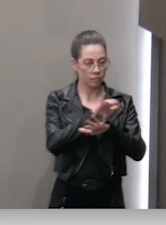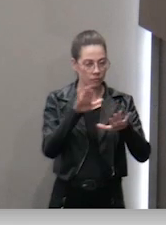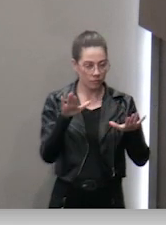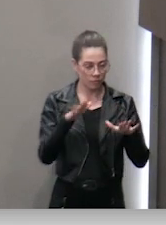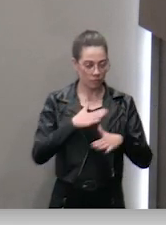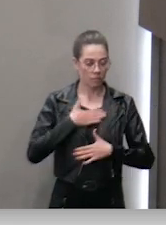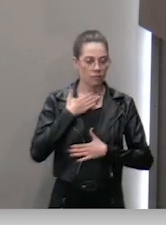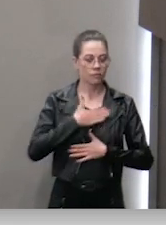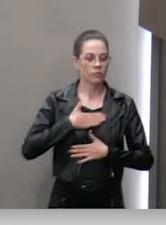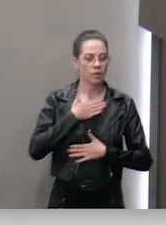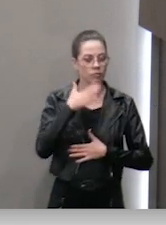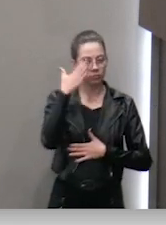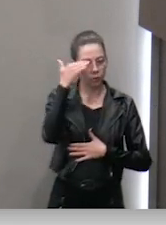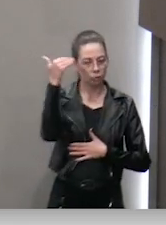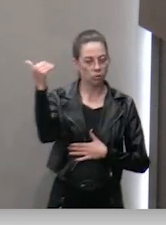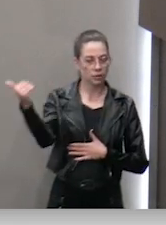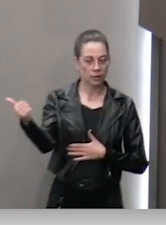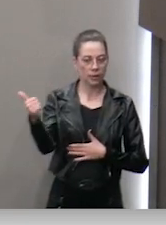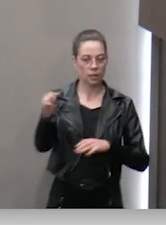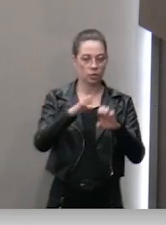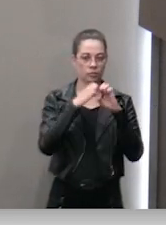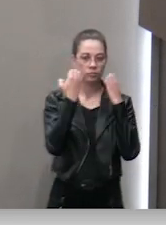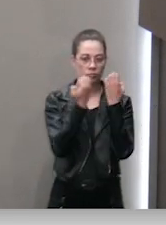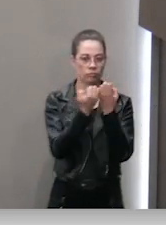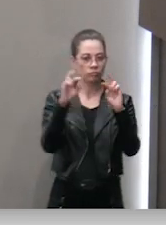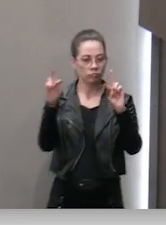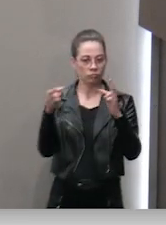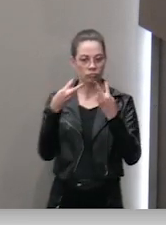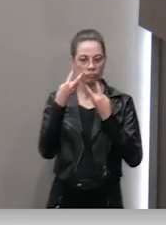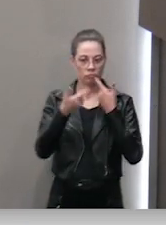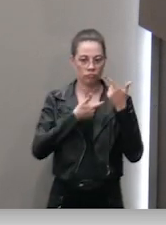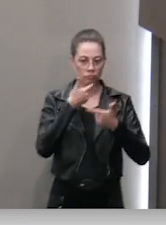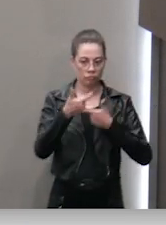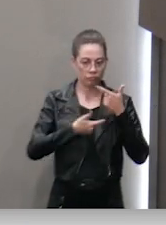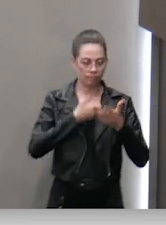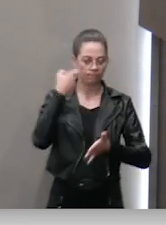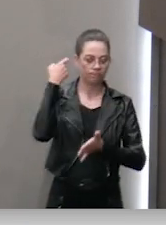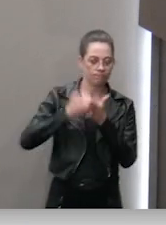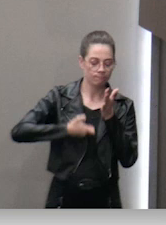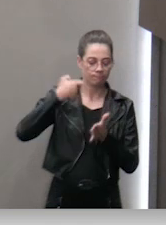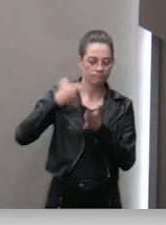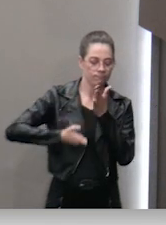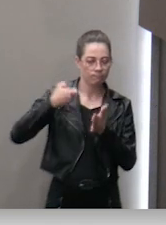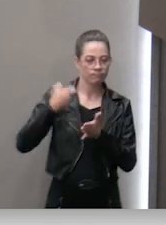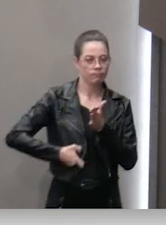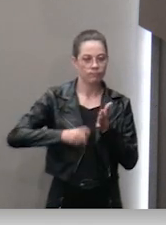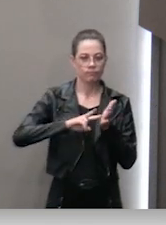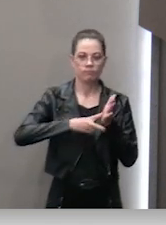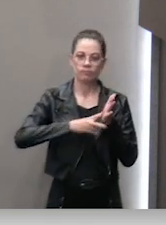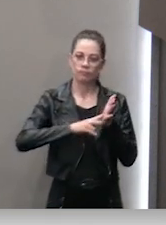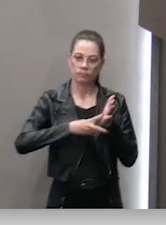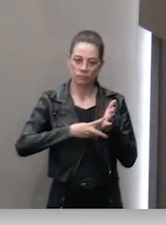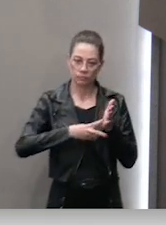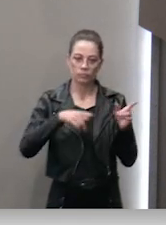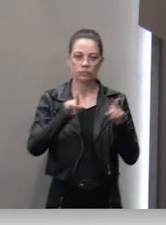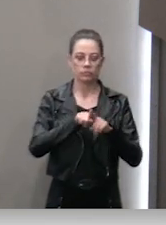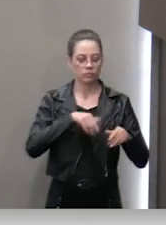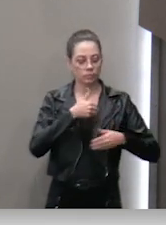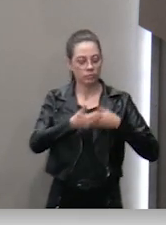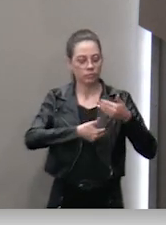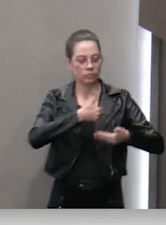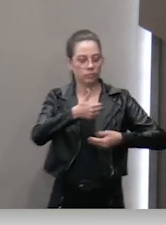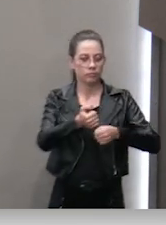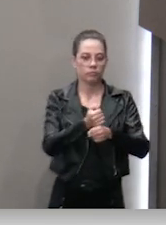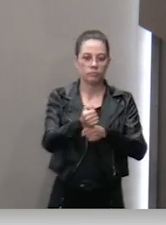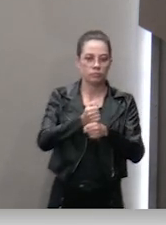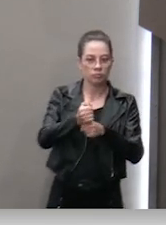de sucesso para o evento e reconhece o trabalho incansável realizado pelo Simpasso ao longo dos anos